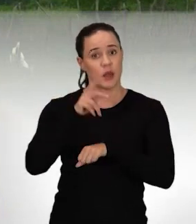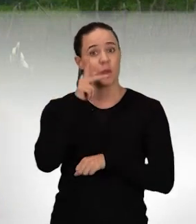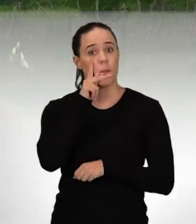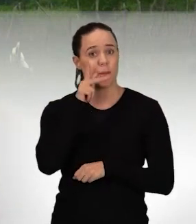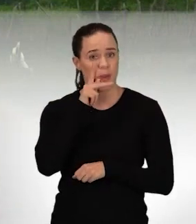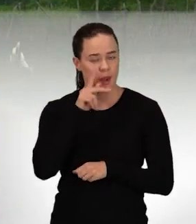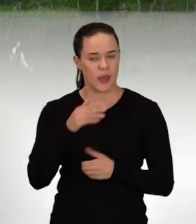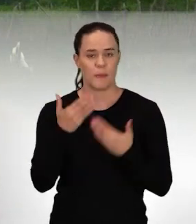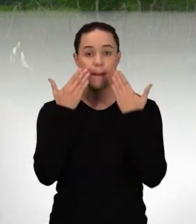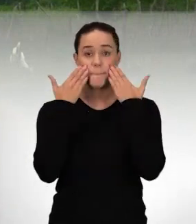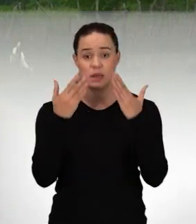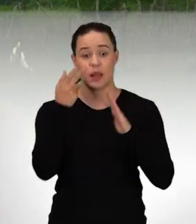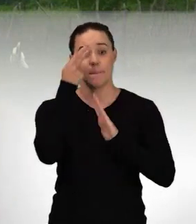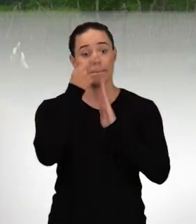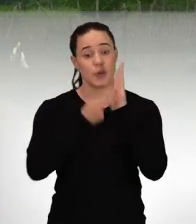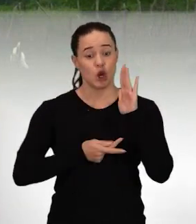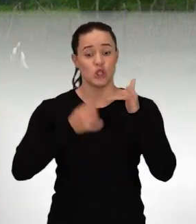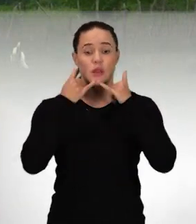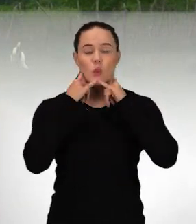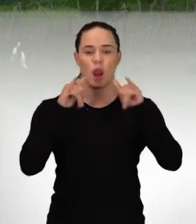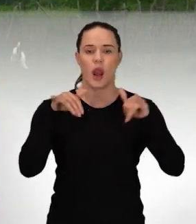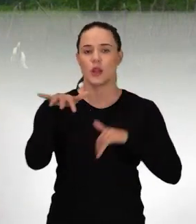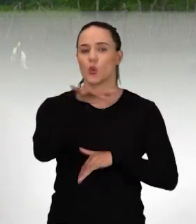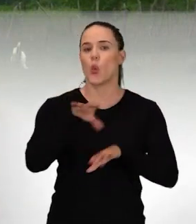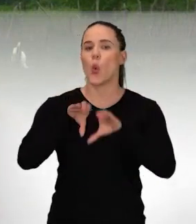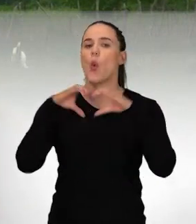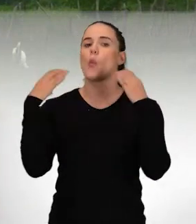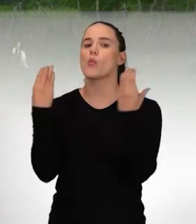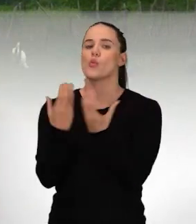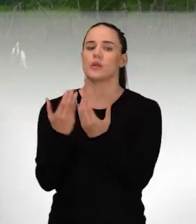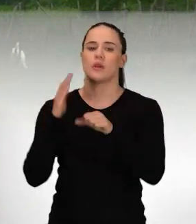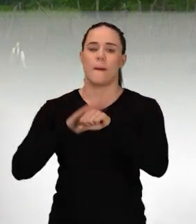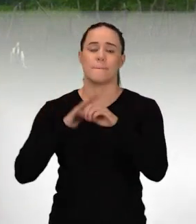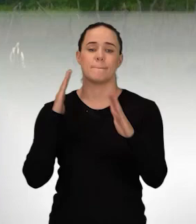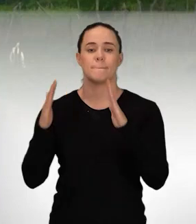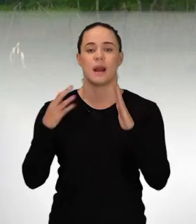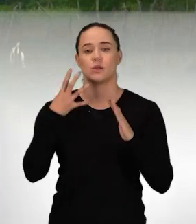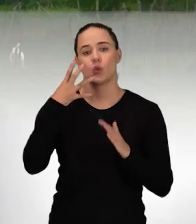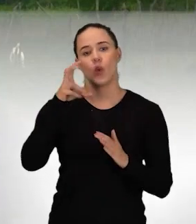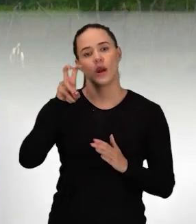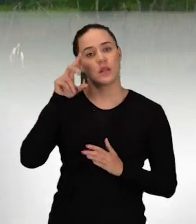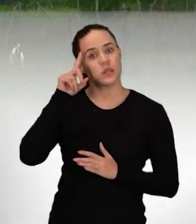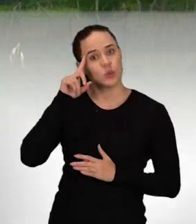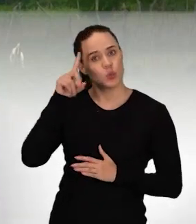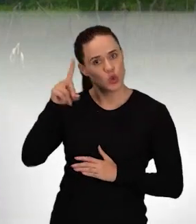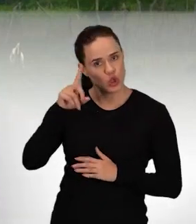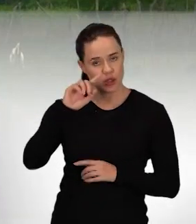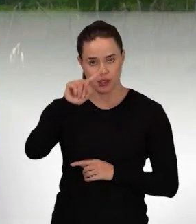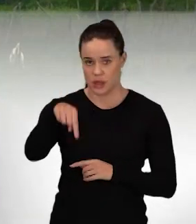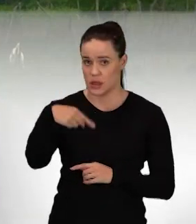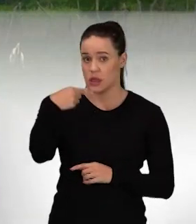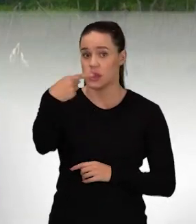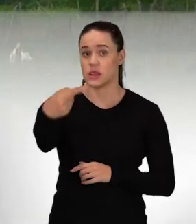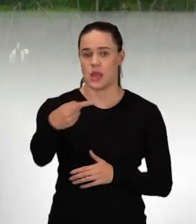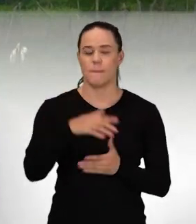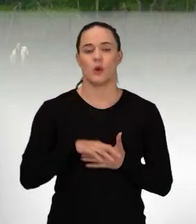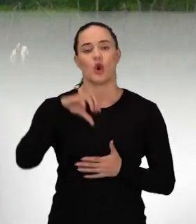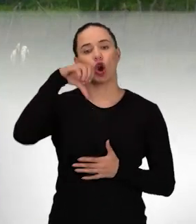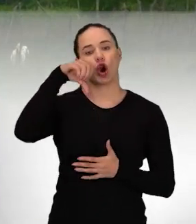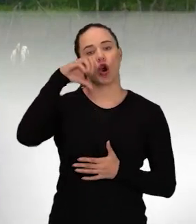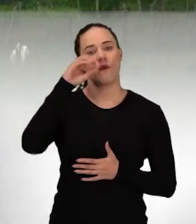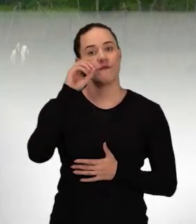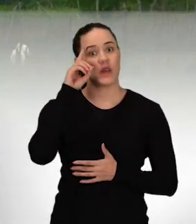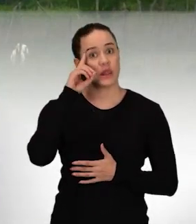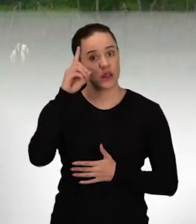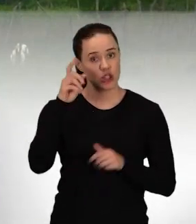que apresentar um projeto elétrico para a comunidade num prazo de até 45 dias. Depois disso, terá